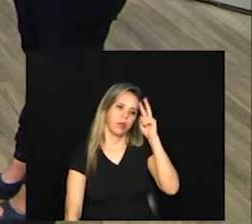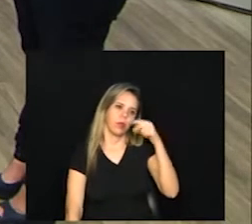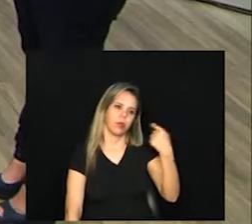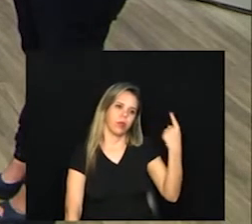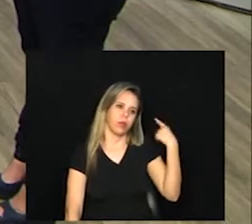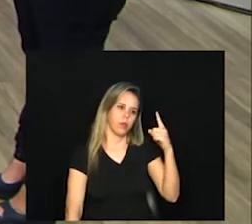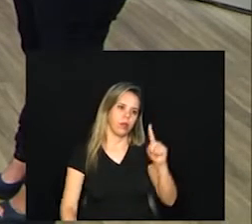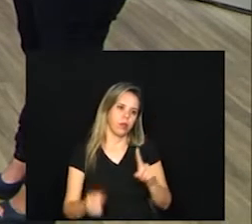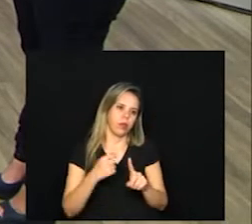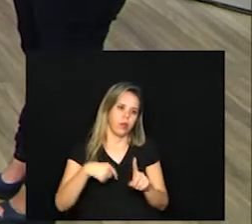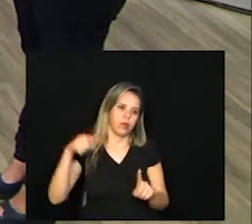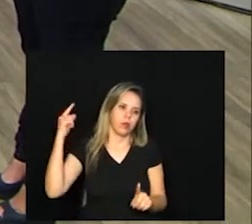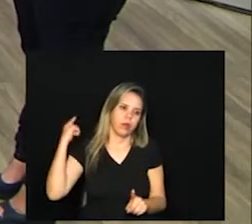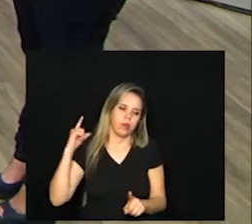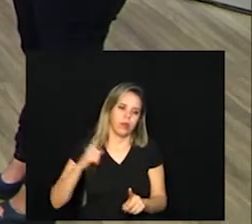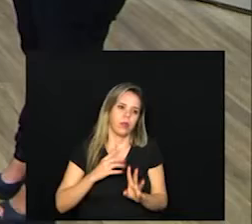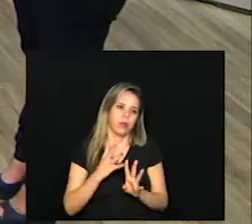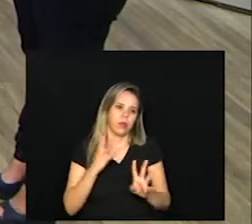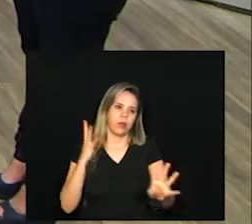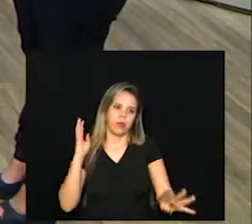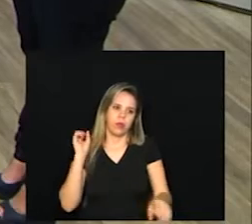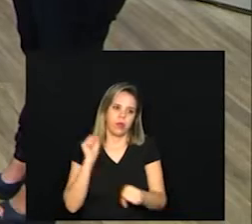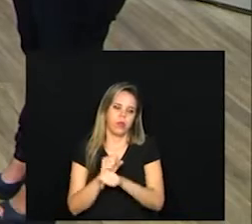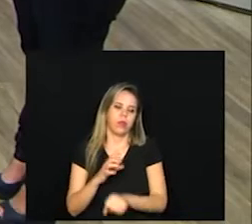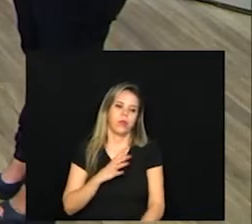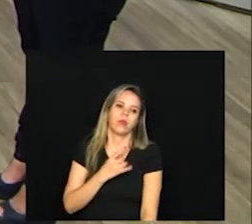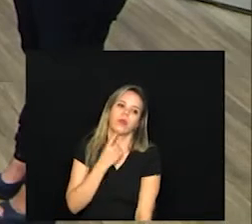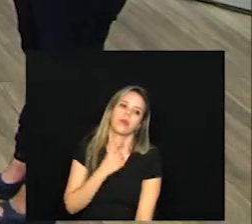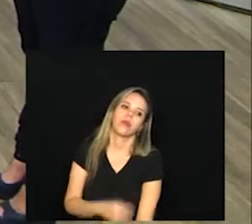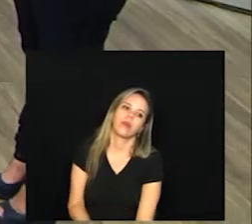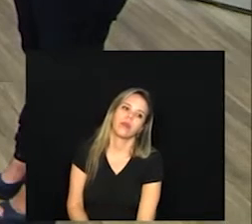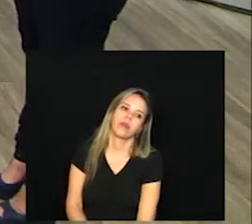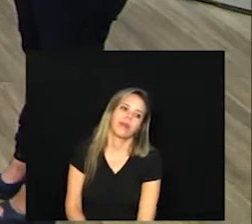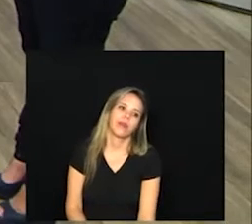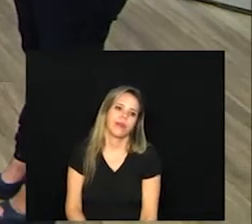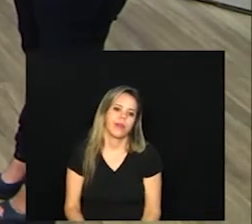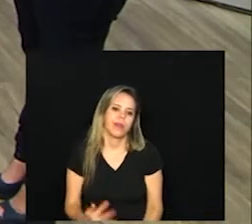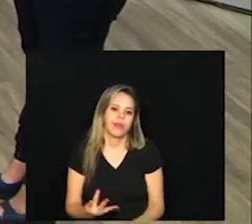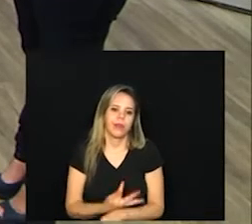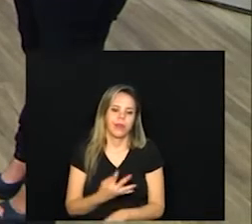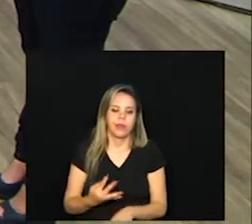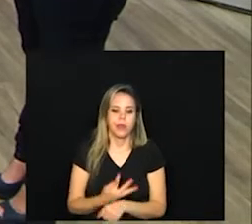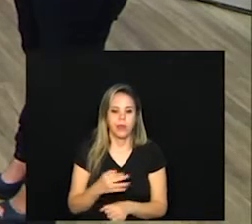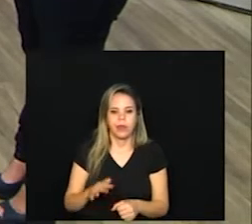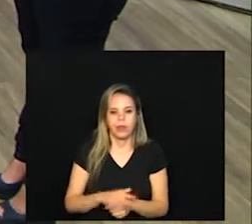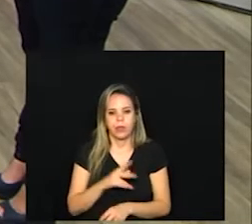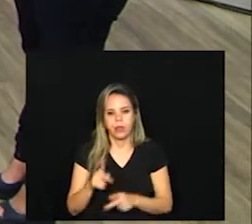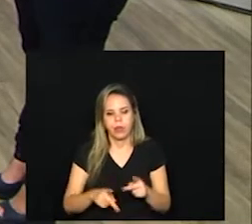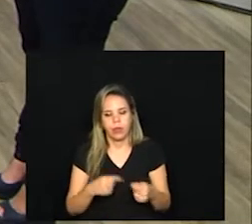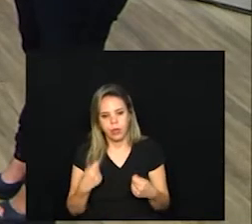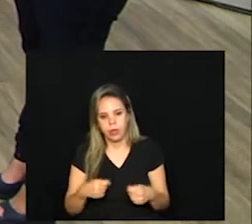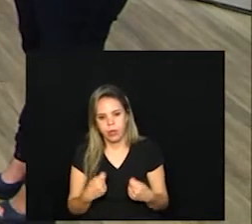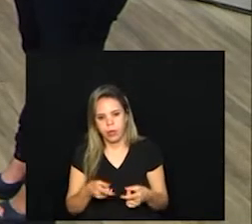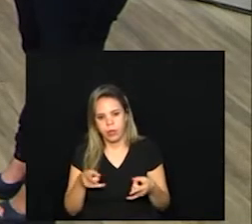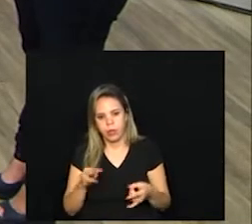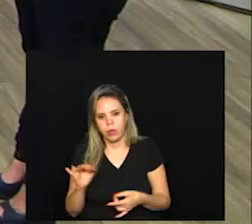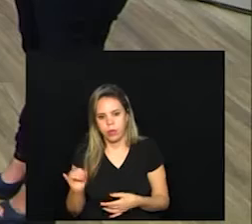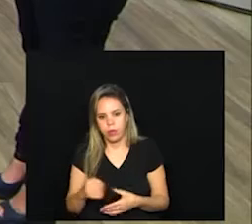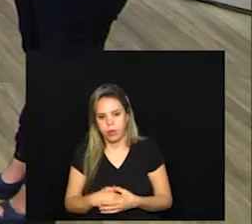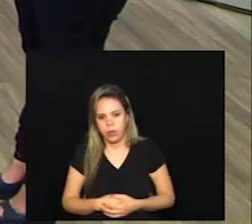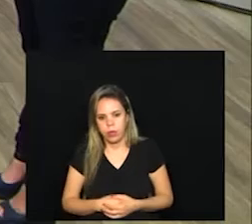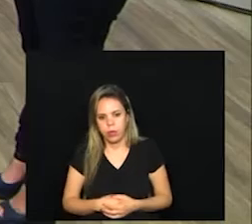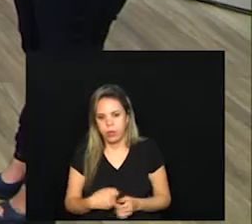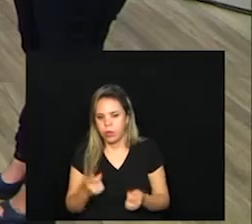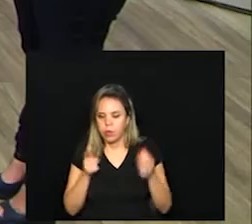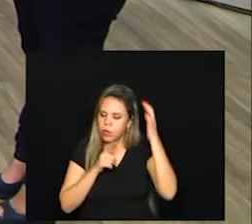cerca de um mês, a gente tinha fila de espera na cidade de Campinas, era o pré-colapso. A pessoa precisava de um leito de UTI e